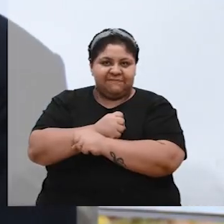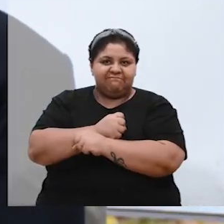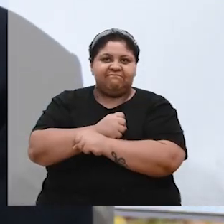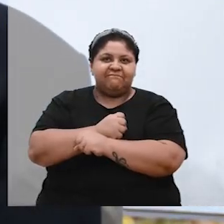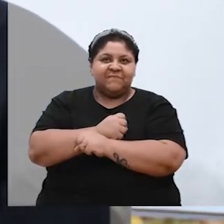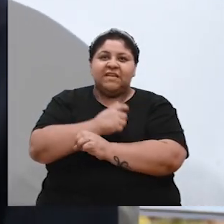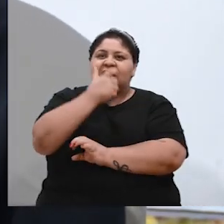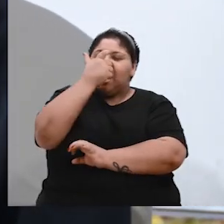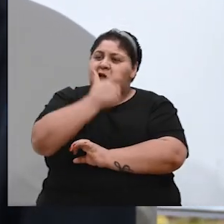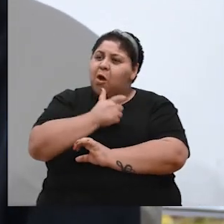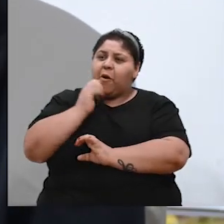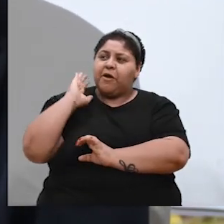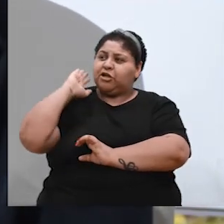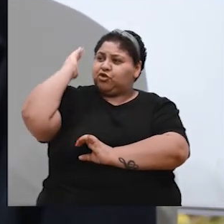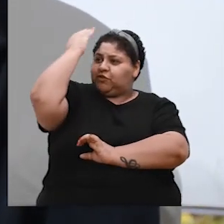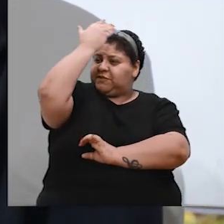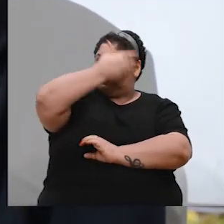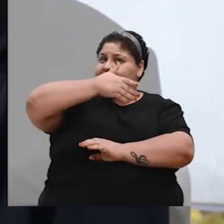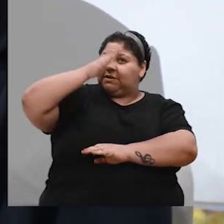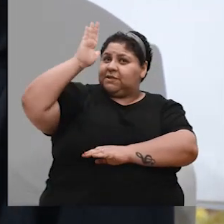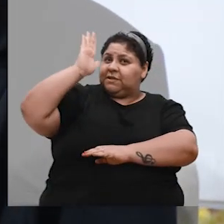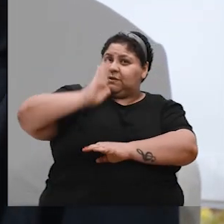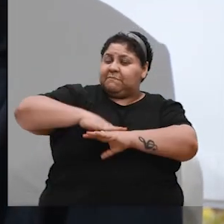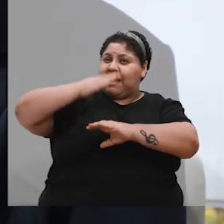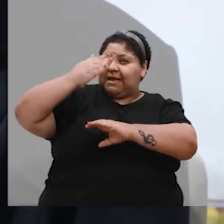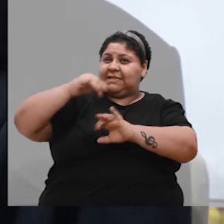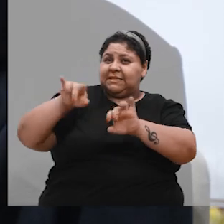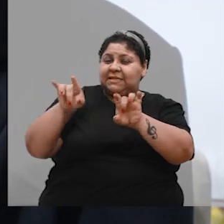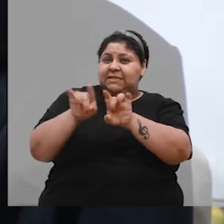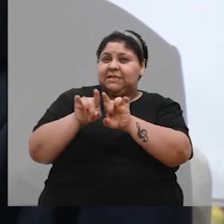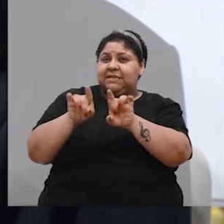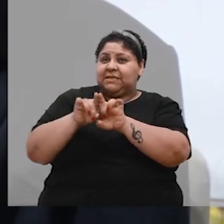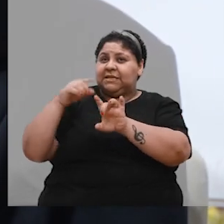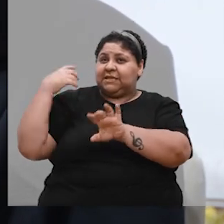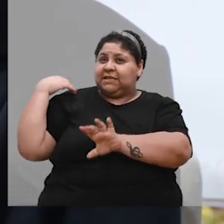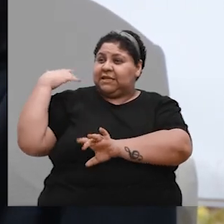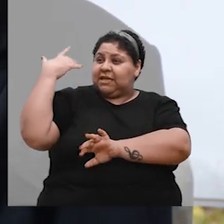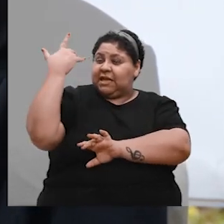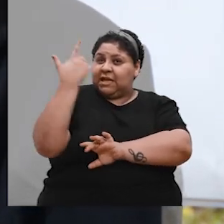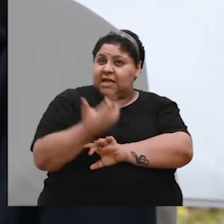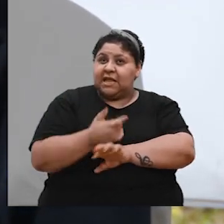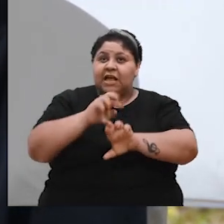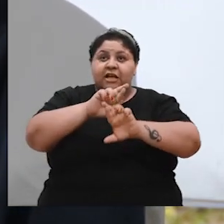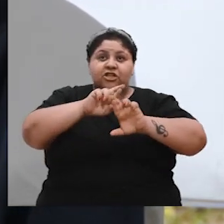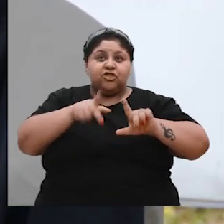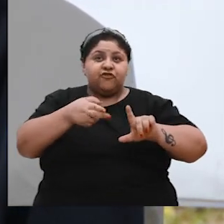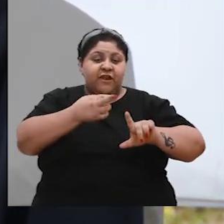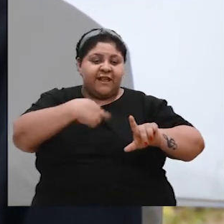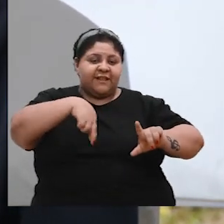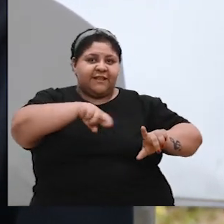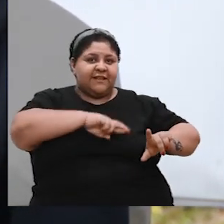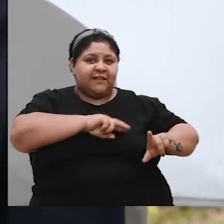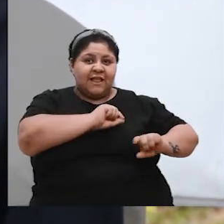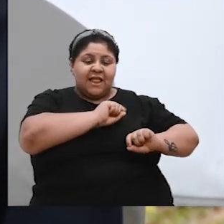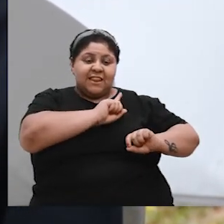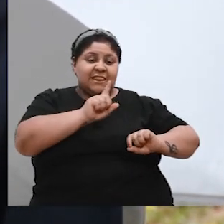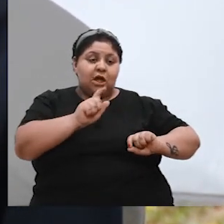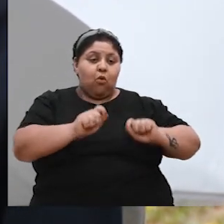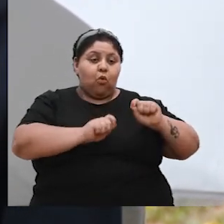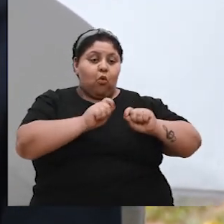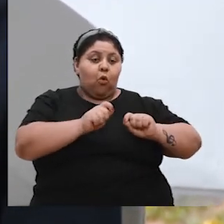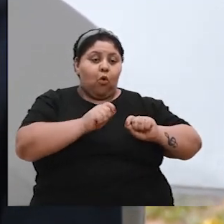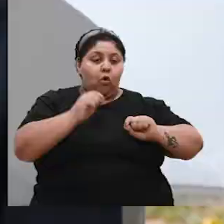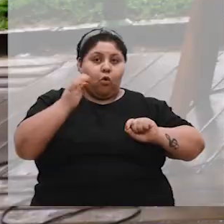seja o santo que mais trânsito tenha entre as diferentes religiões. Não como santo, mas como